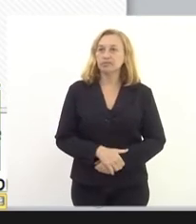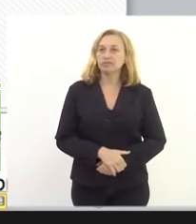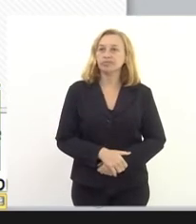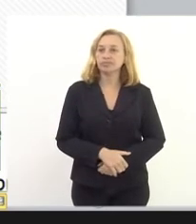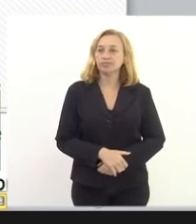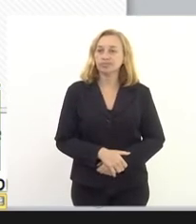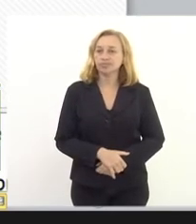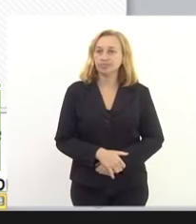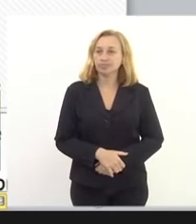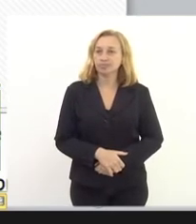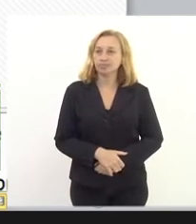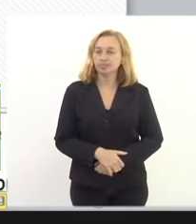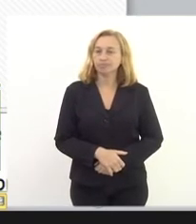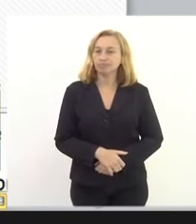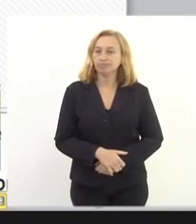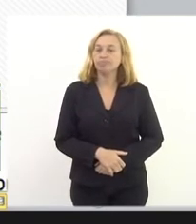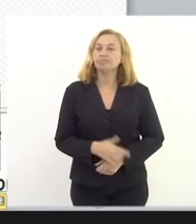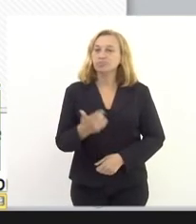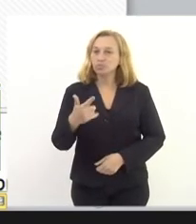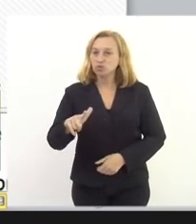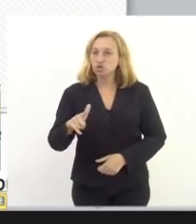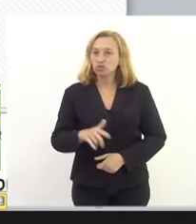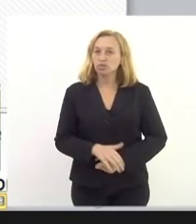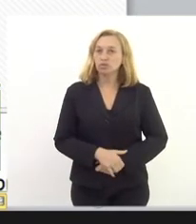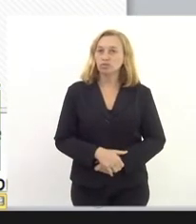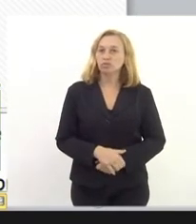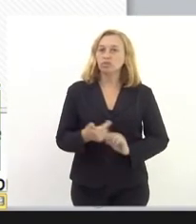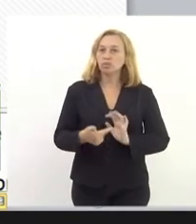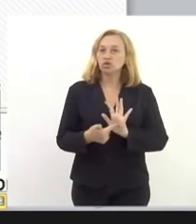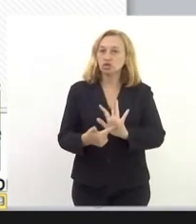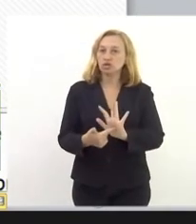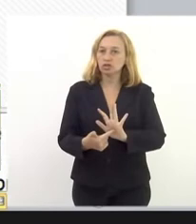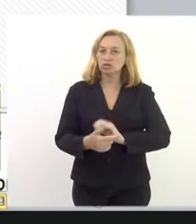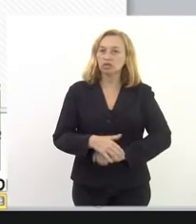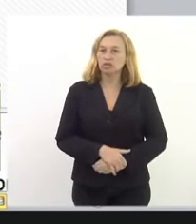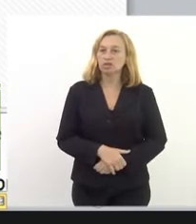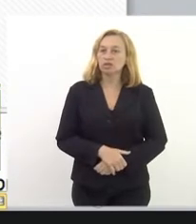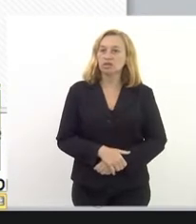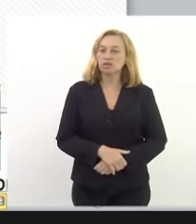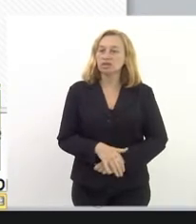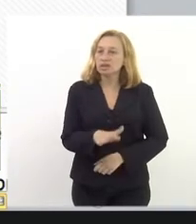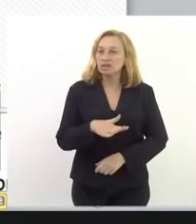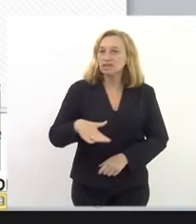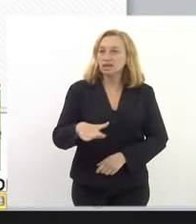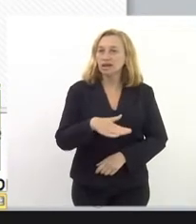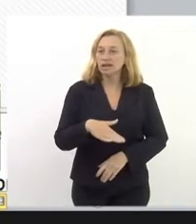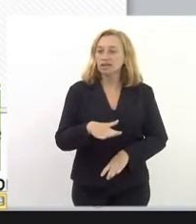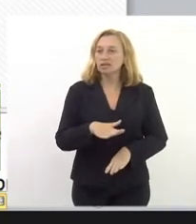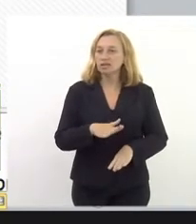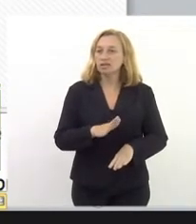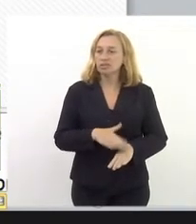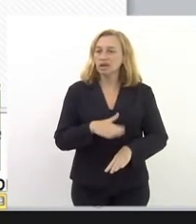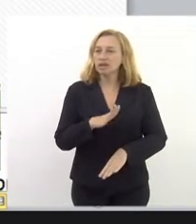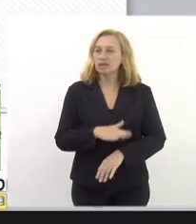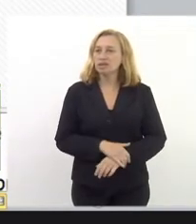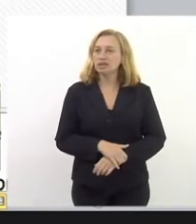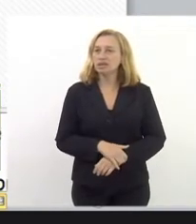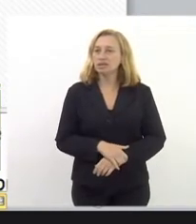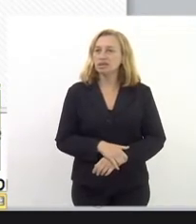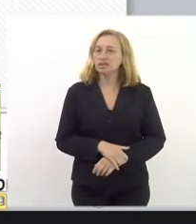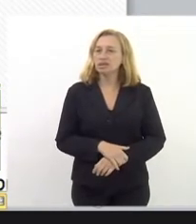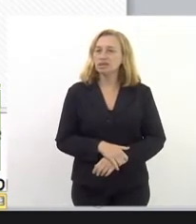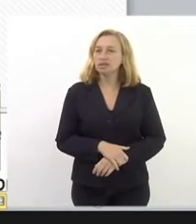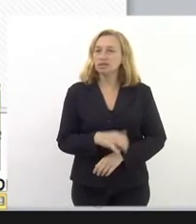Aí, novamente, mostrando aí os setores que tiveram mais,